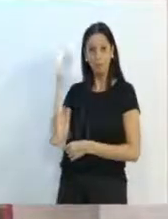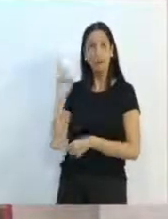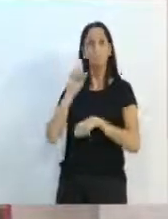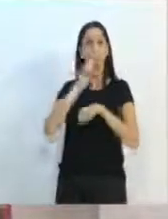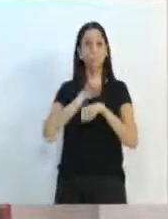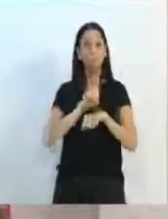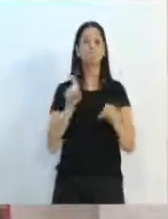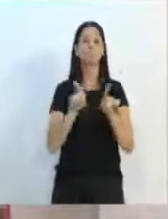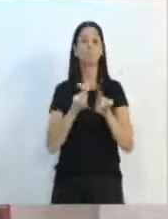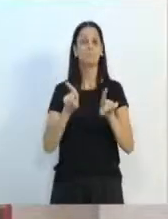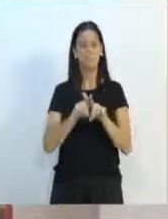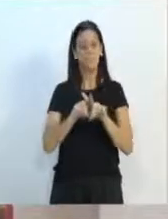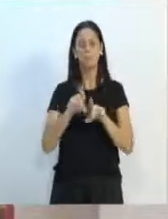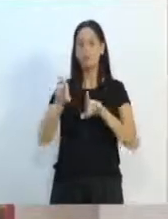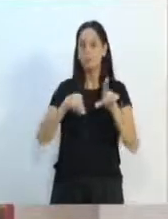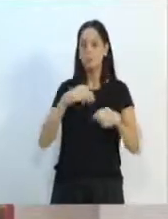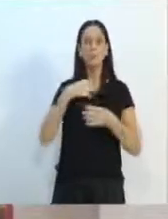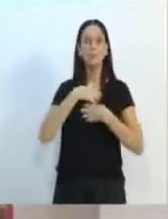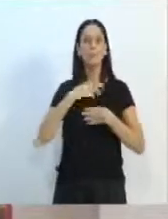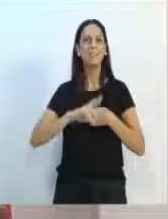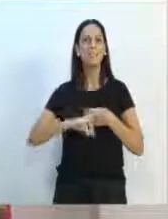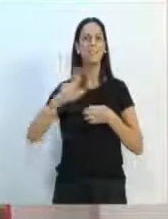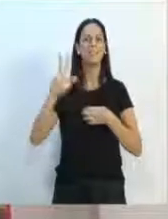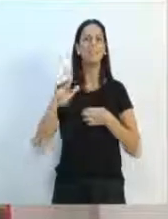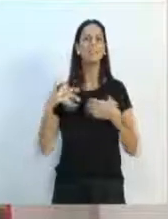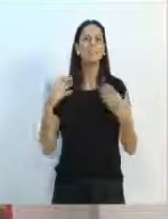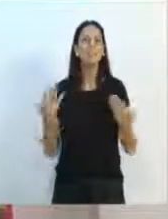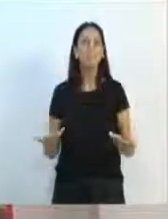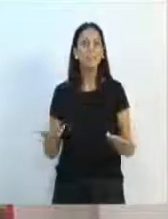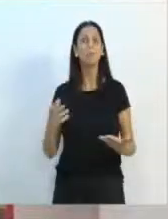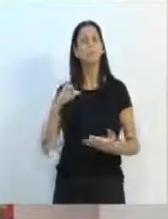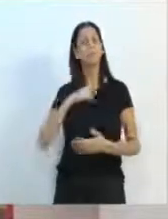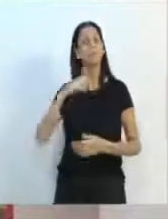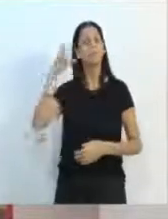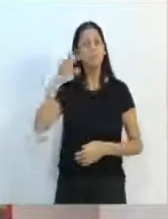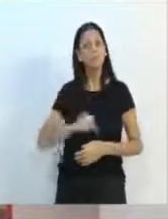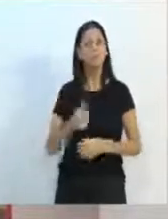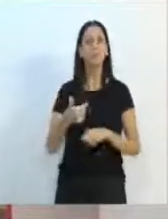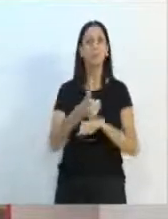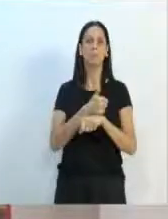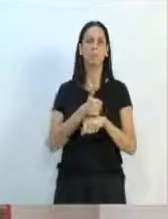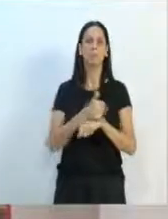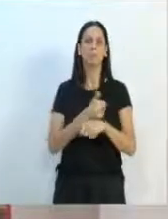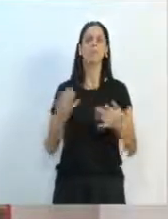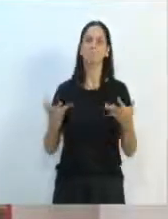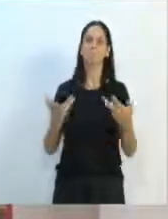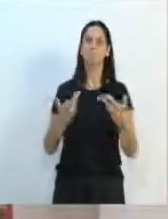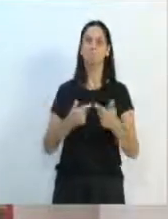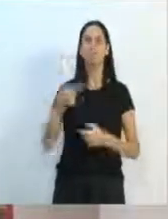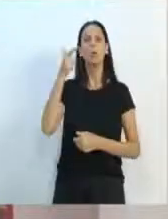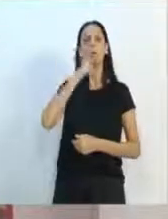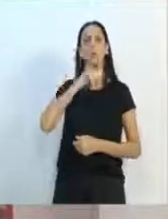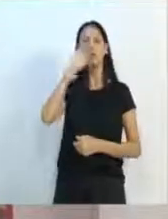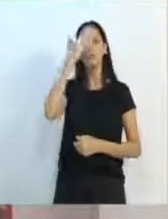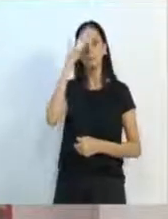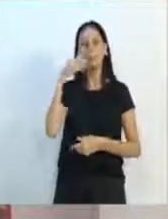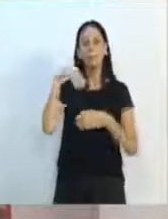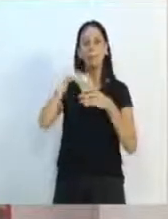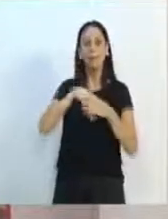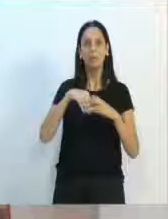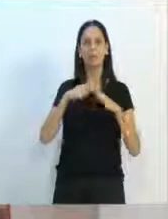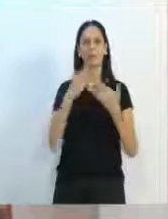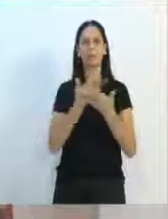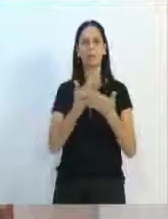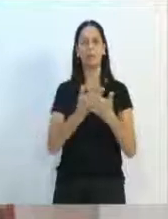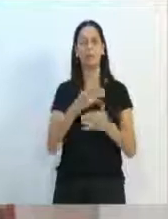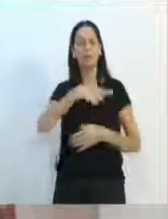nova modalidade, eu acho que existe gente qualificada o suficiente para entender que a comunidade escolar sabe o que é mais necessário